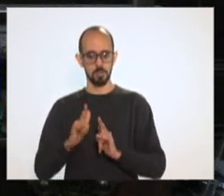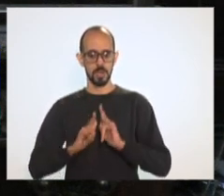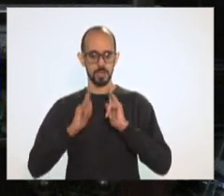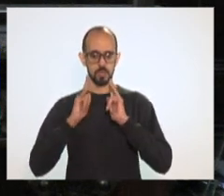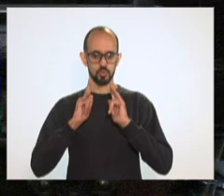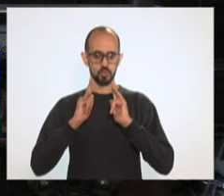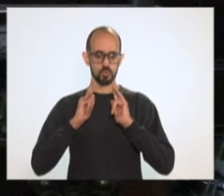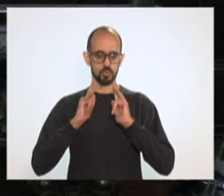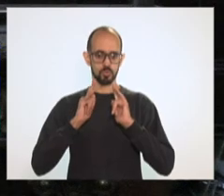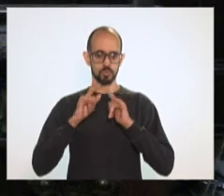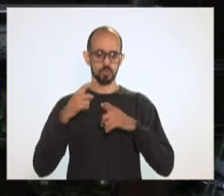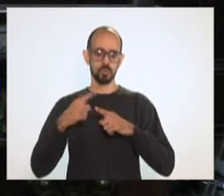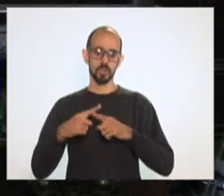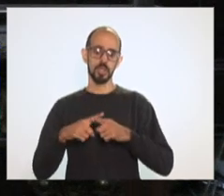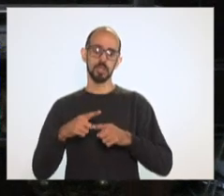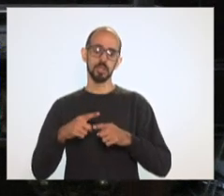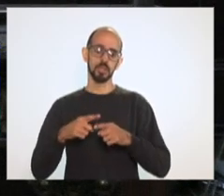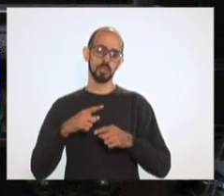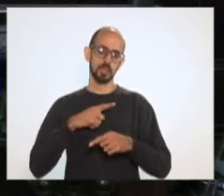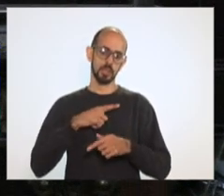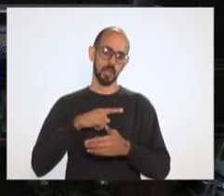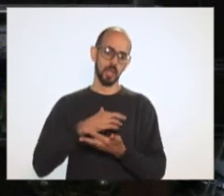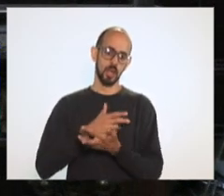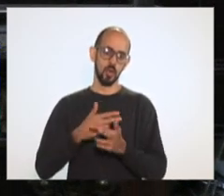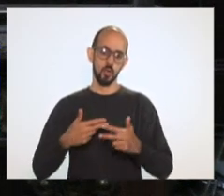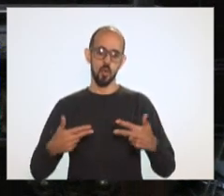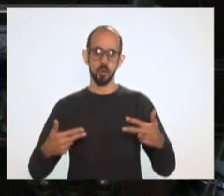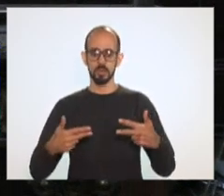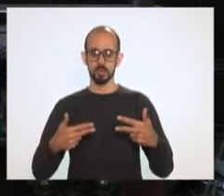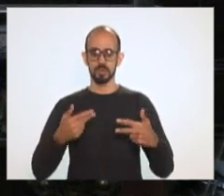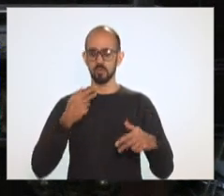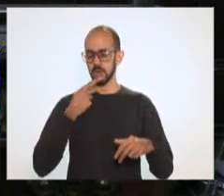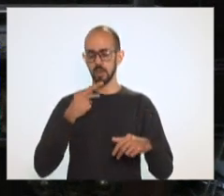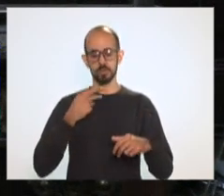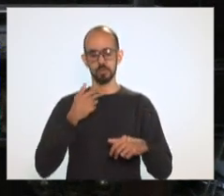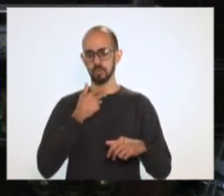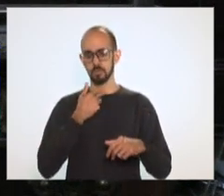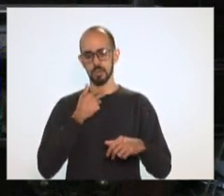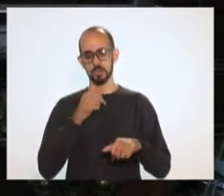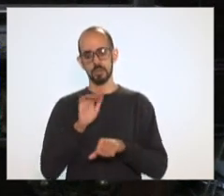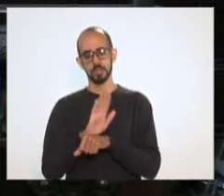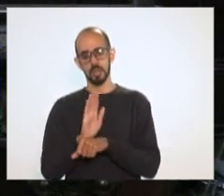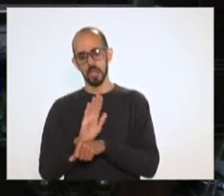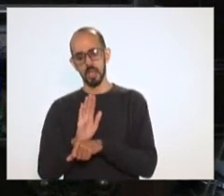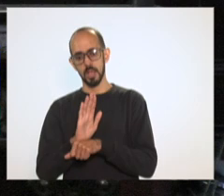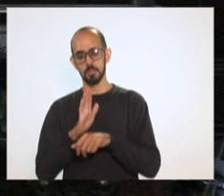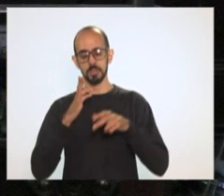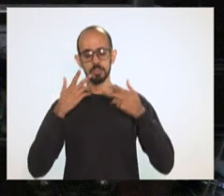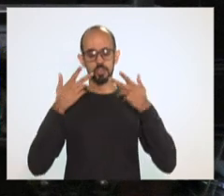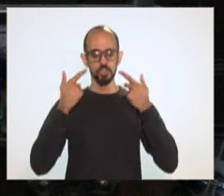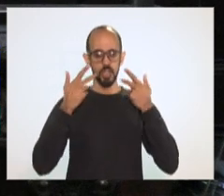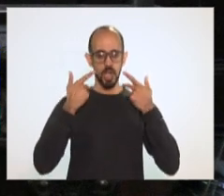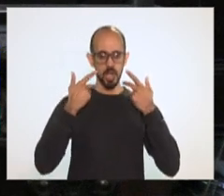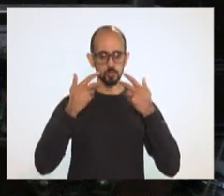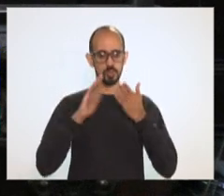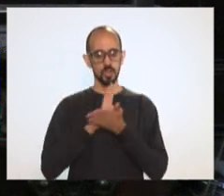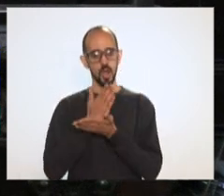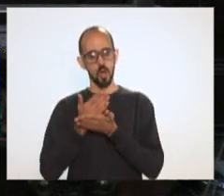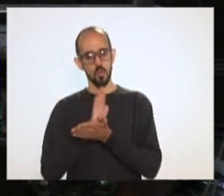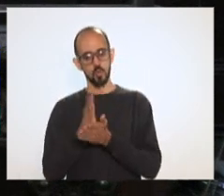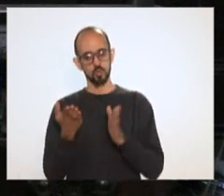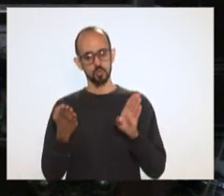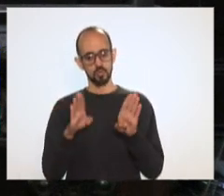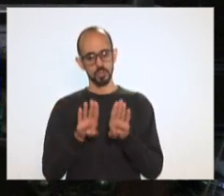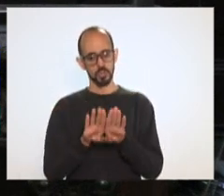coisa aí virando outros estabelecimentos que não cinemas teatros tem alguns fechados é fundamental que a